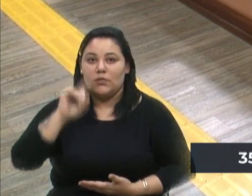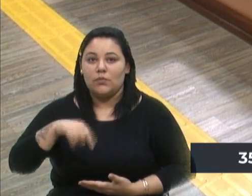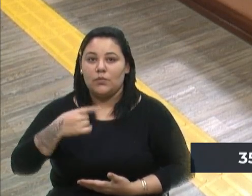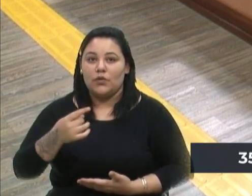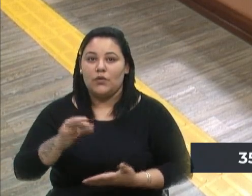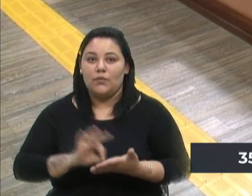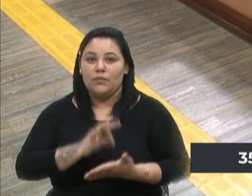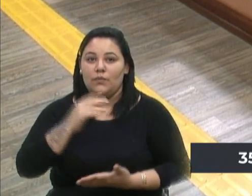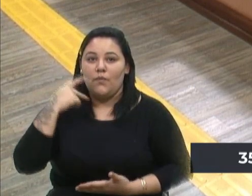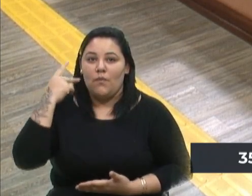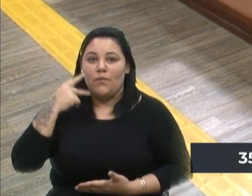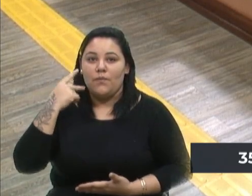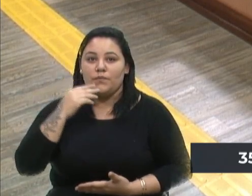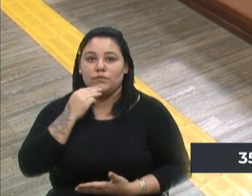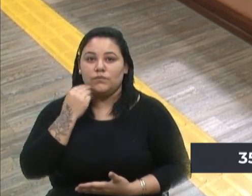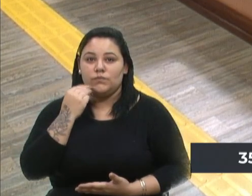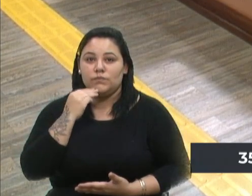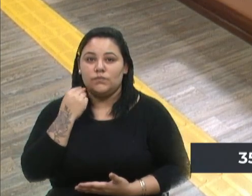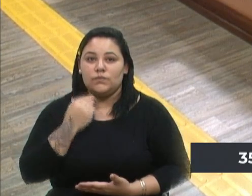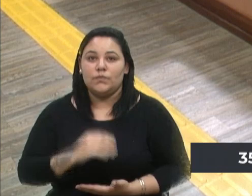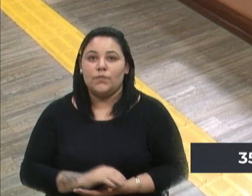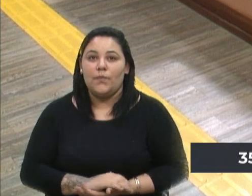a vereadora Marisol Santos.